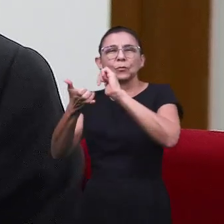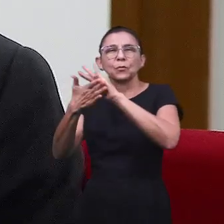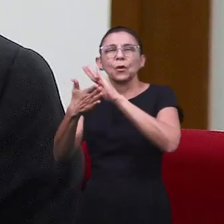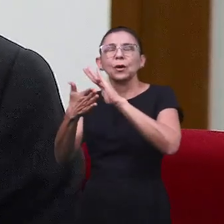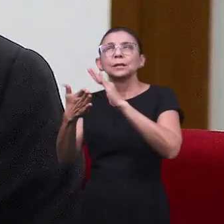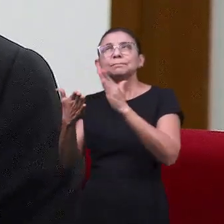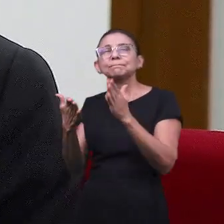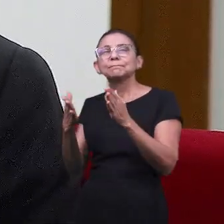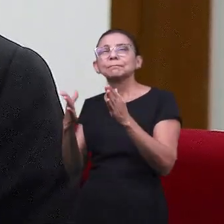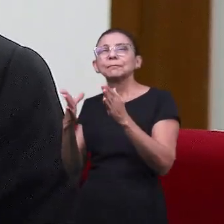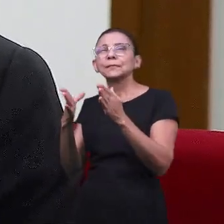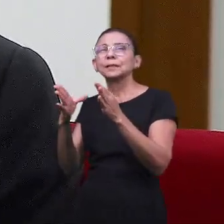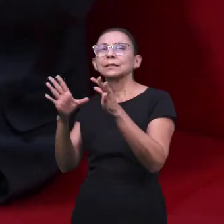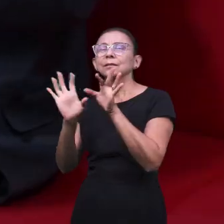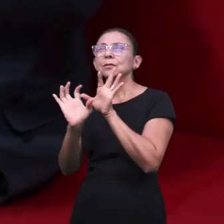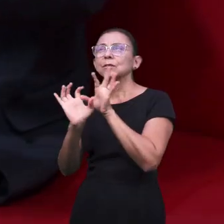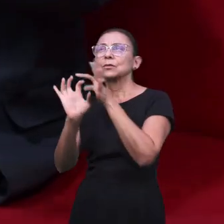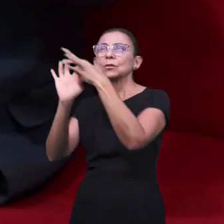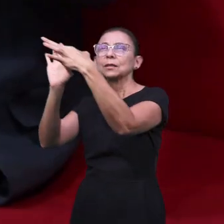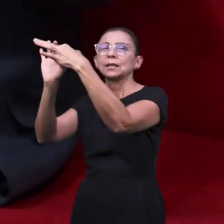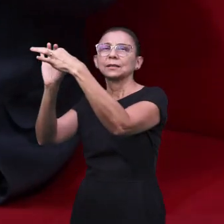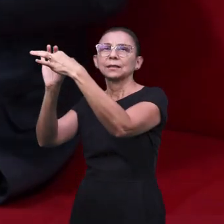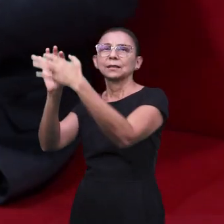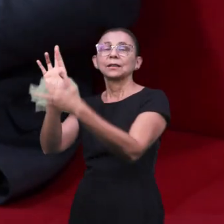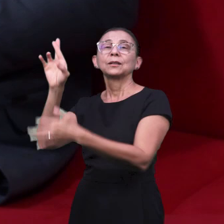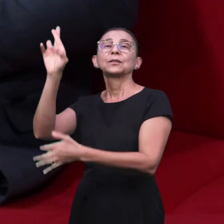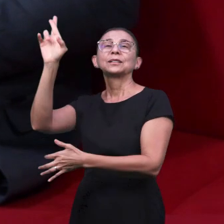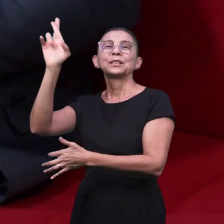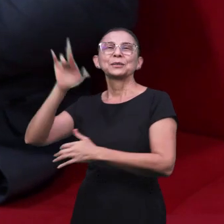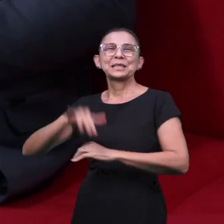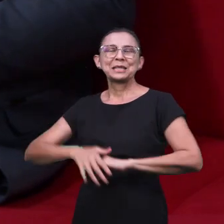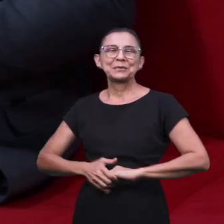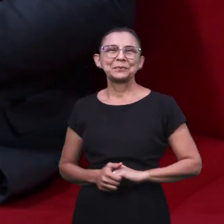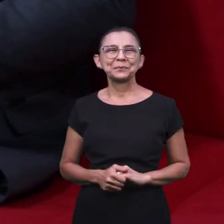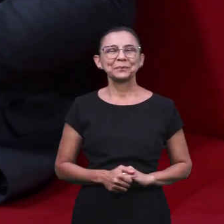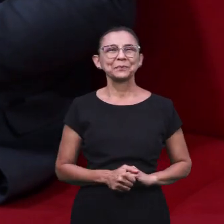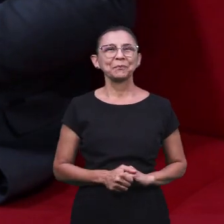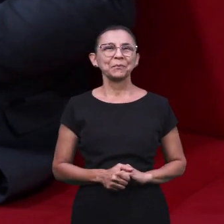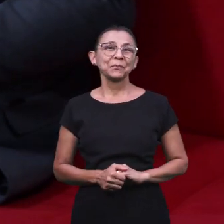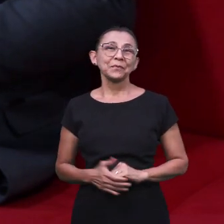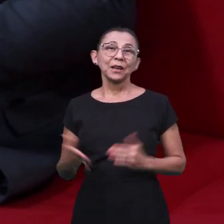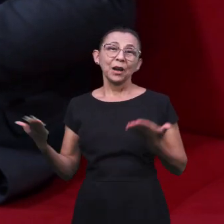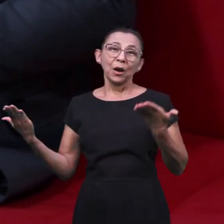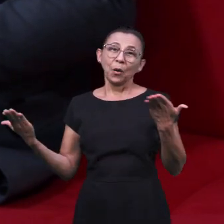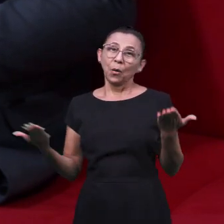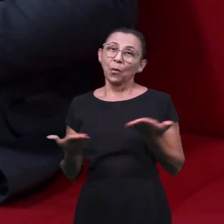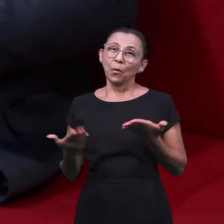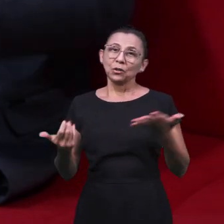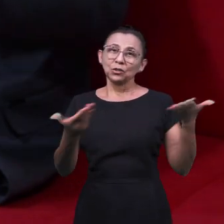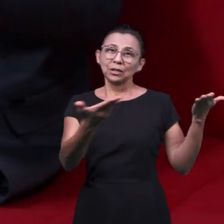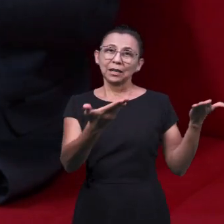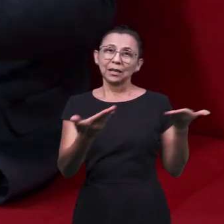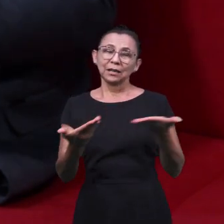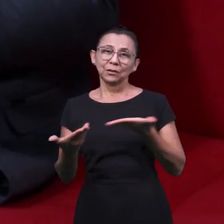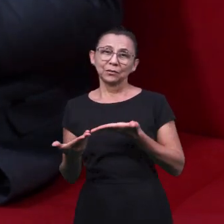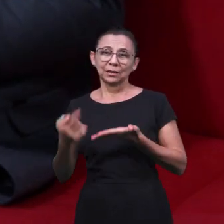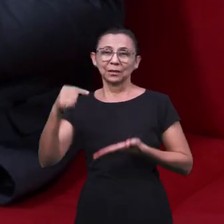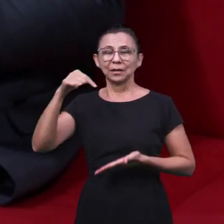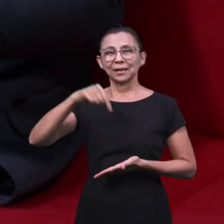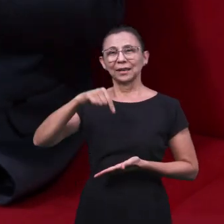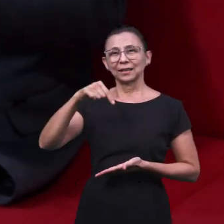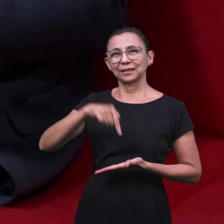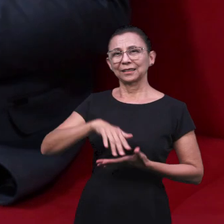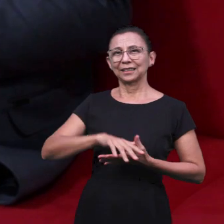traz uma experiência maravilhosa. E para tratar desse tema comigo aqui, eu trago a nossa querida